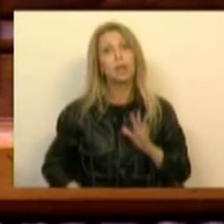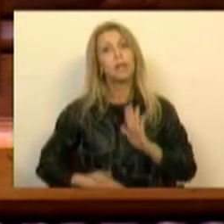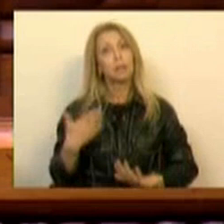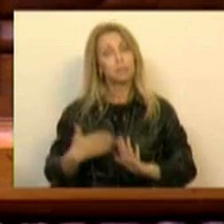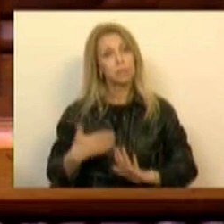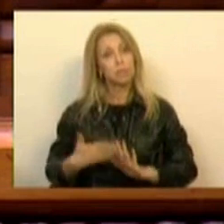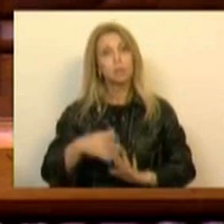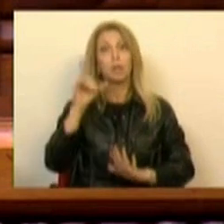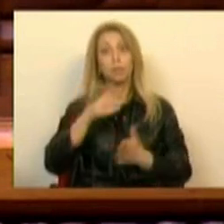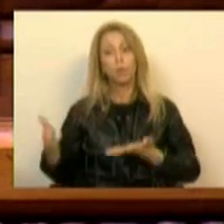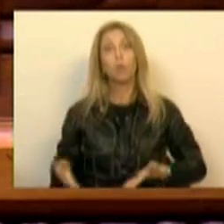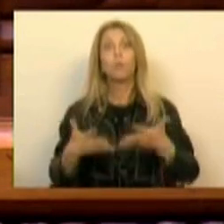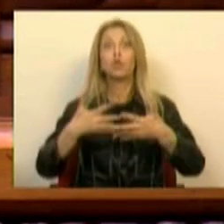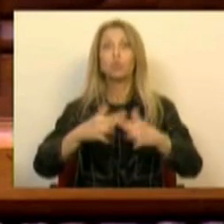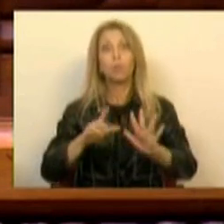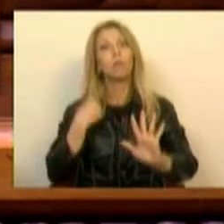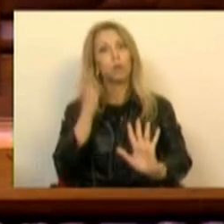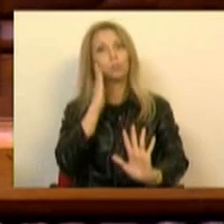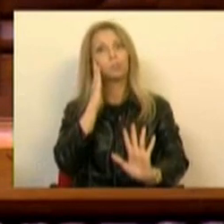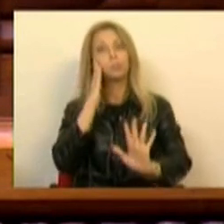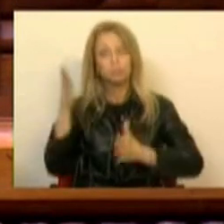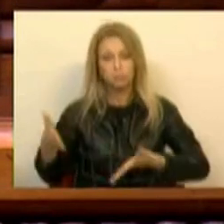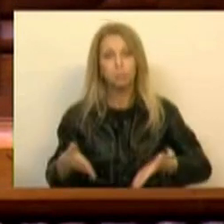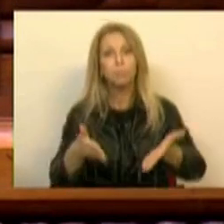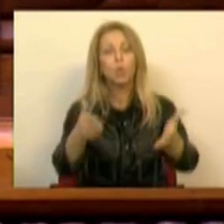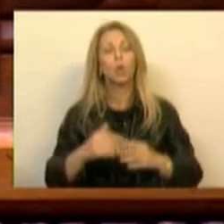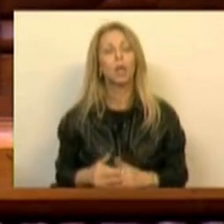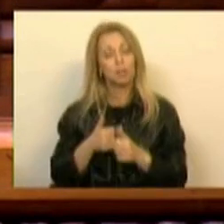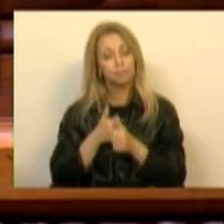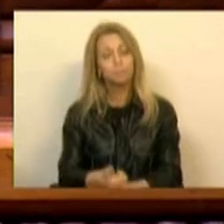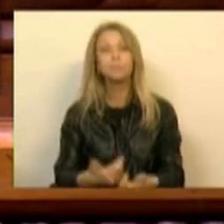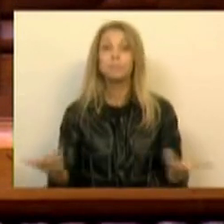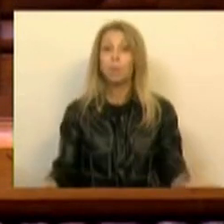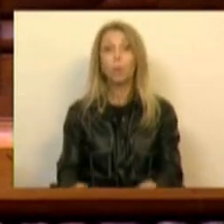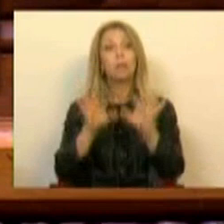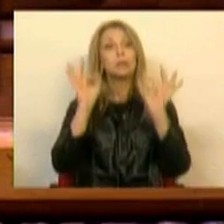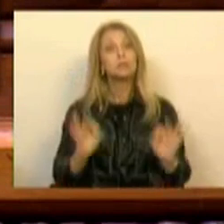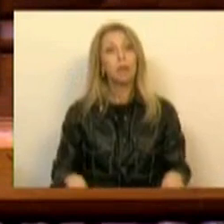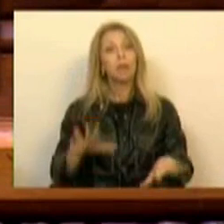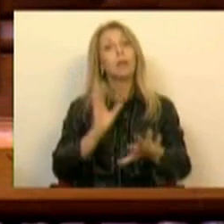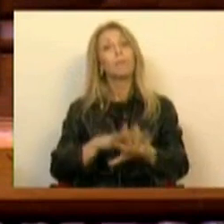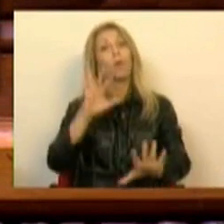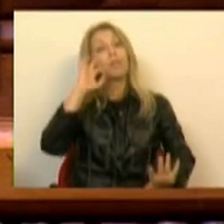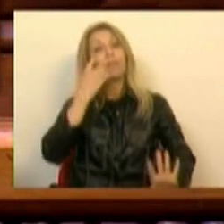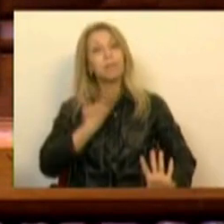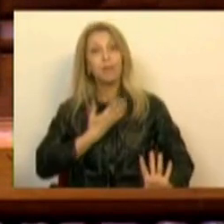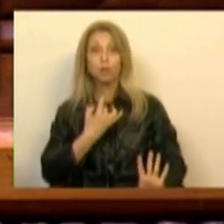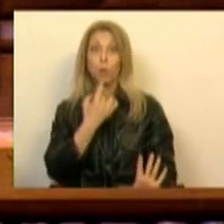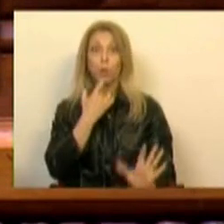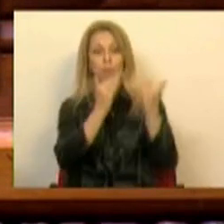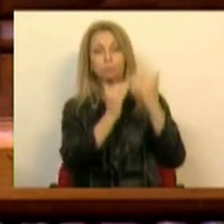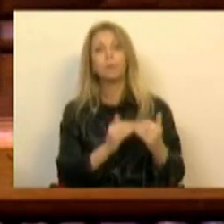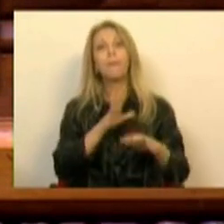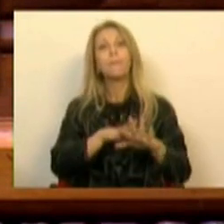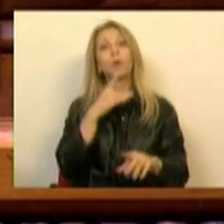caminho estrutural que estamos a percorrer. Assim foi quando conciliámos a saída do procedimento por déficit excessivo com a política de